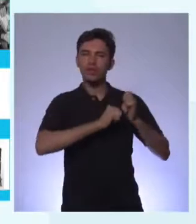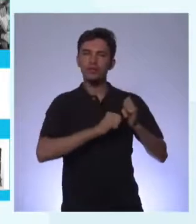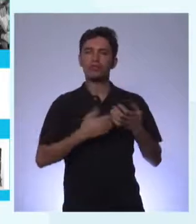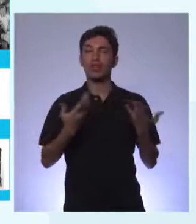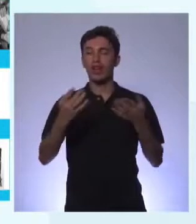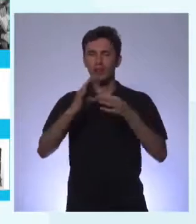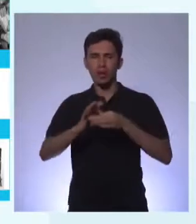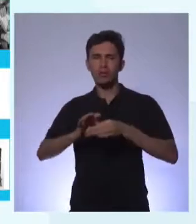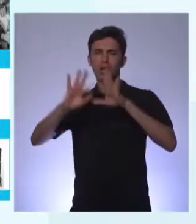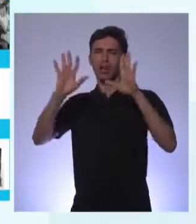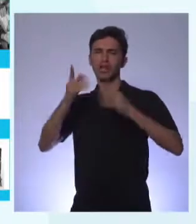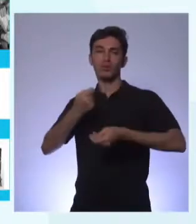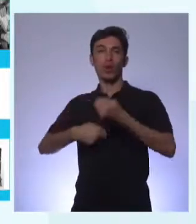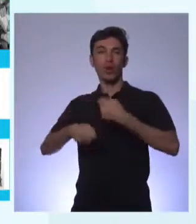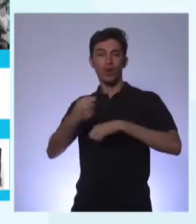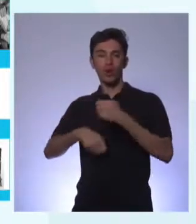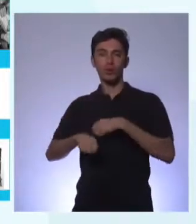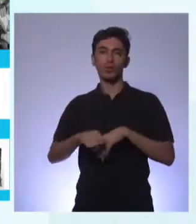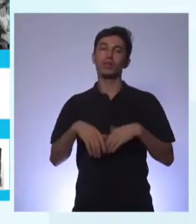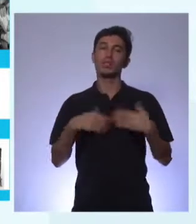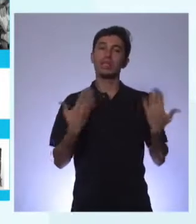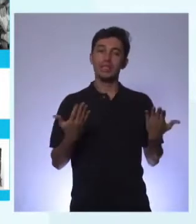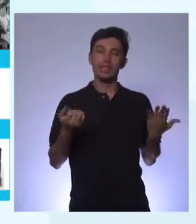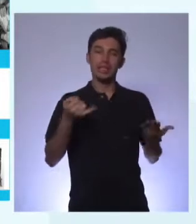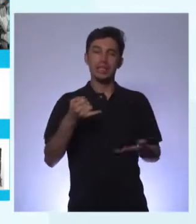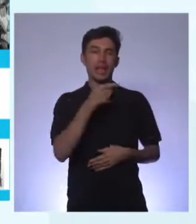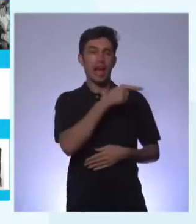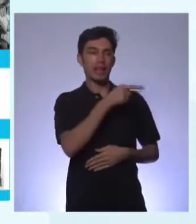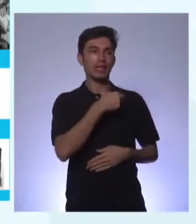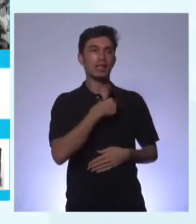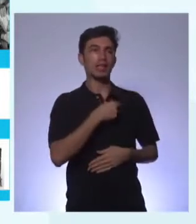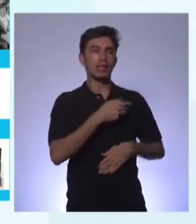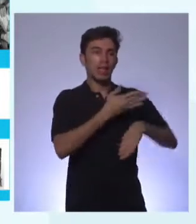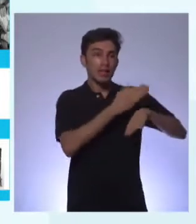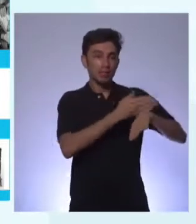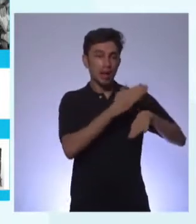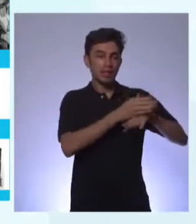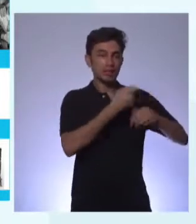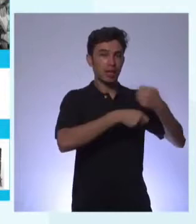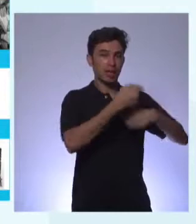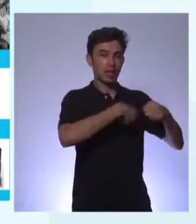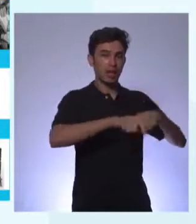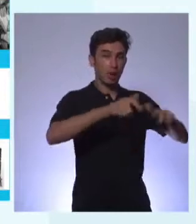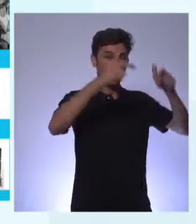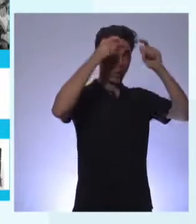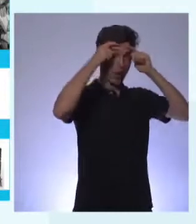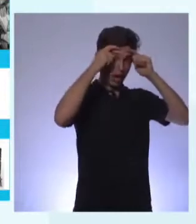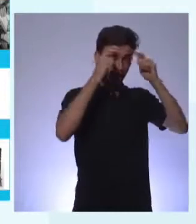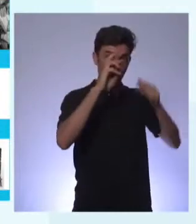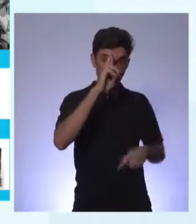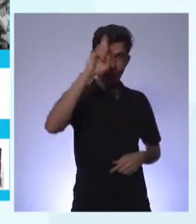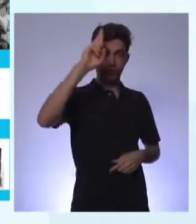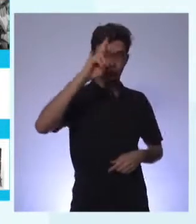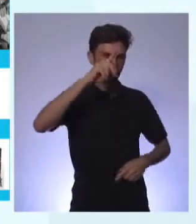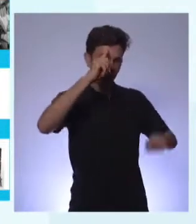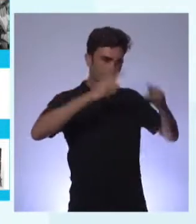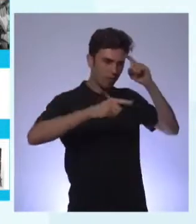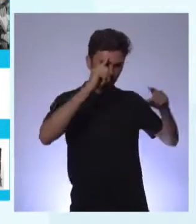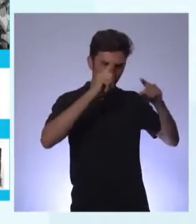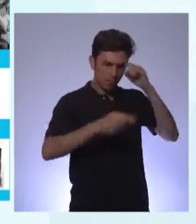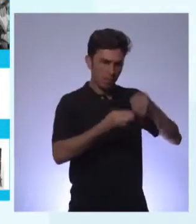liberalismo econômico. Se nas práticas mercantilistas o rei domina ali o monopólio, ele faz